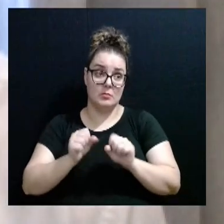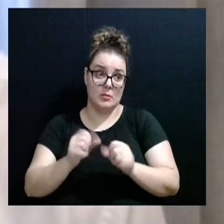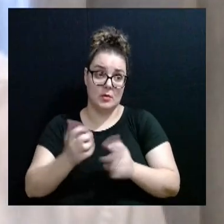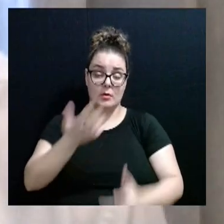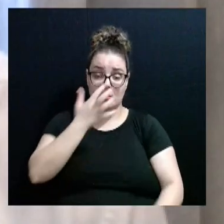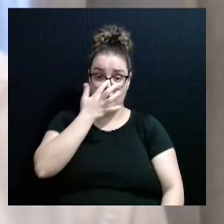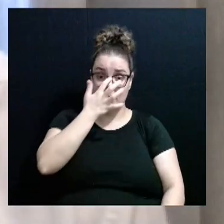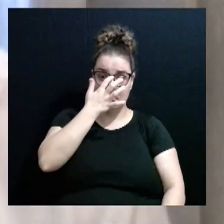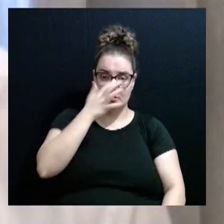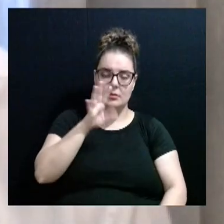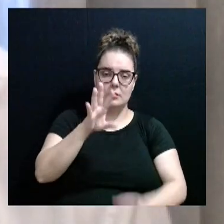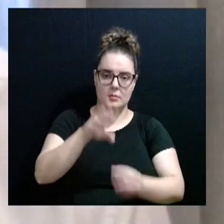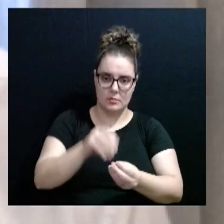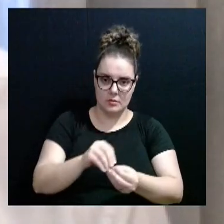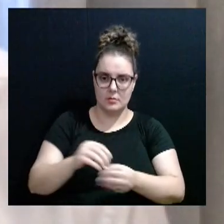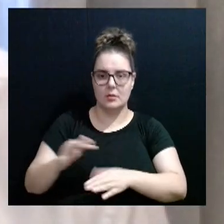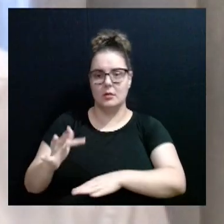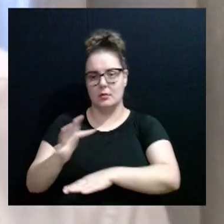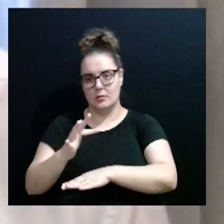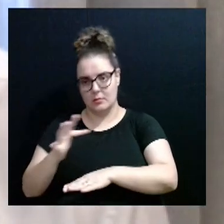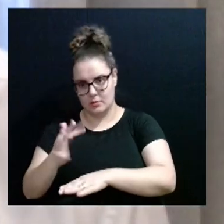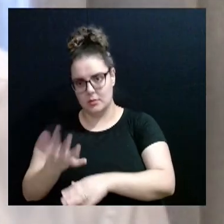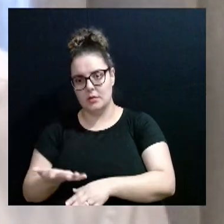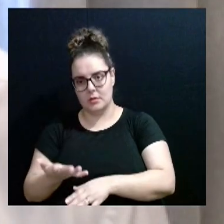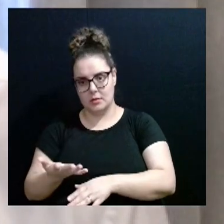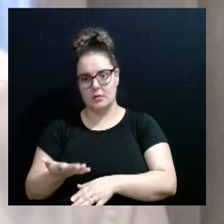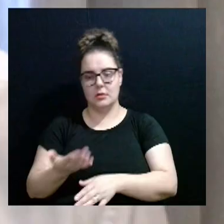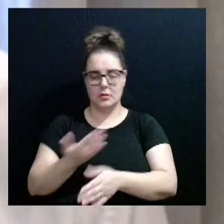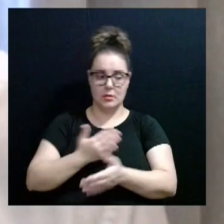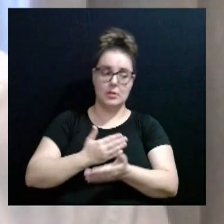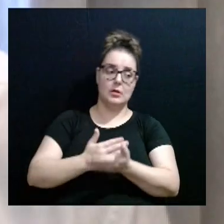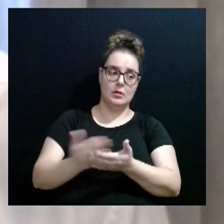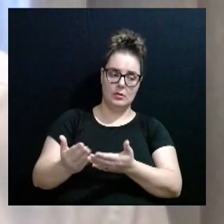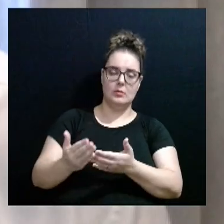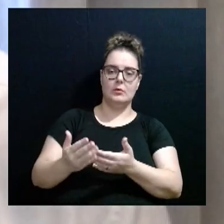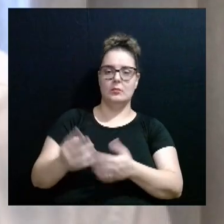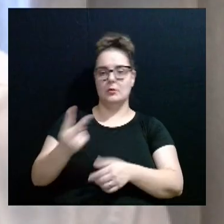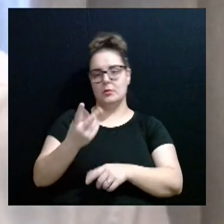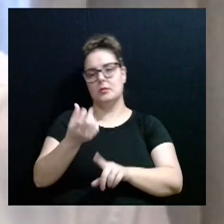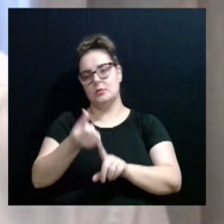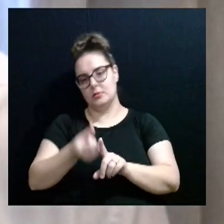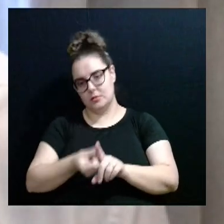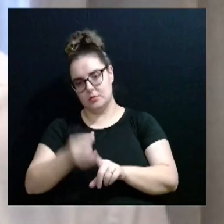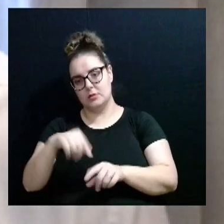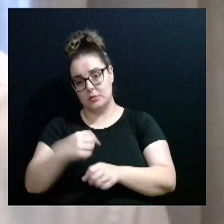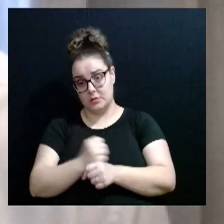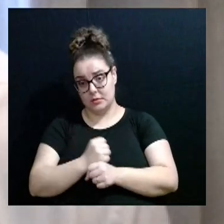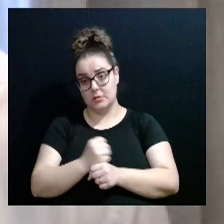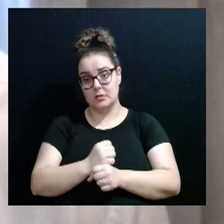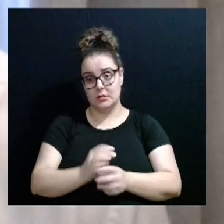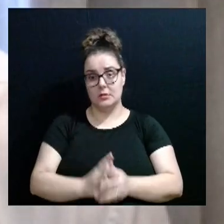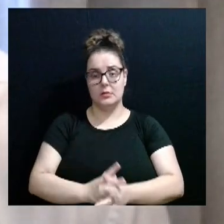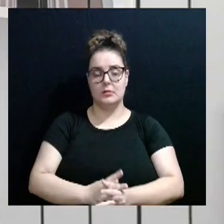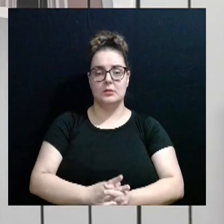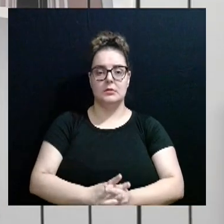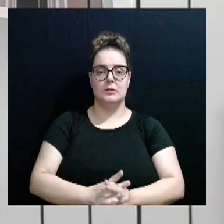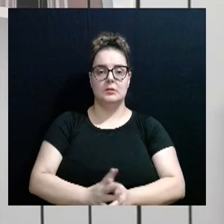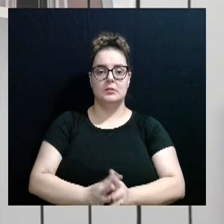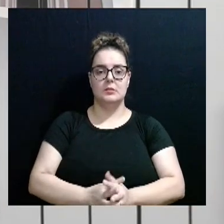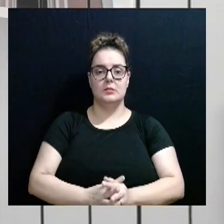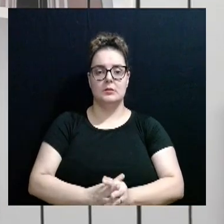as formalidades, já começar a vigorar já no segundo semestre desse ano, né? Ricardo,